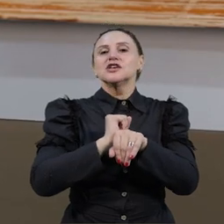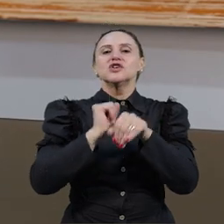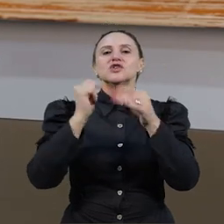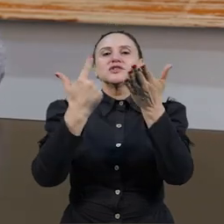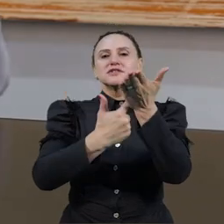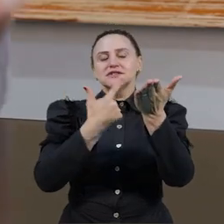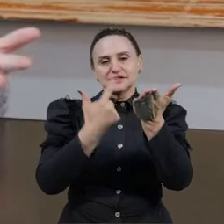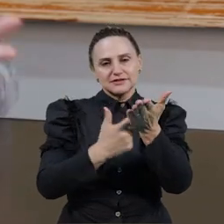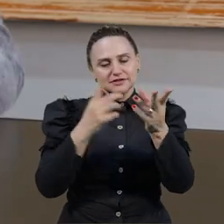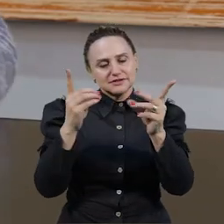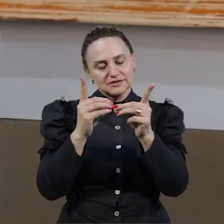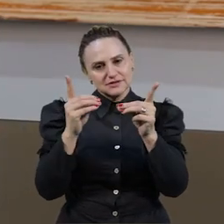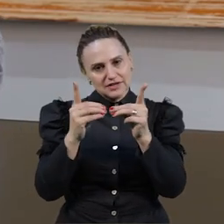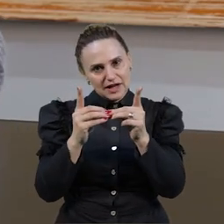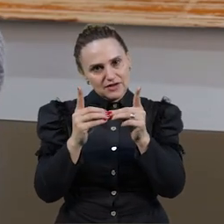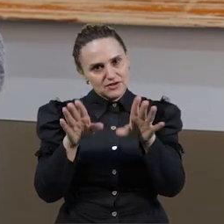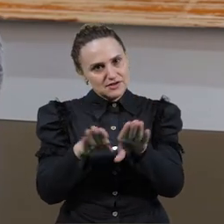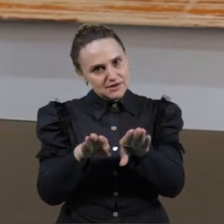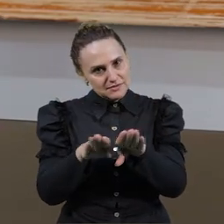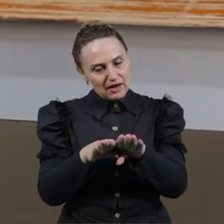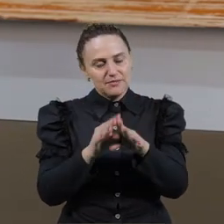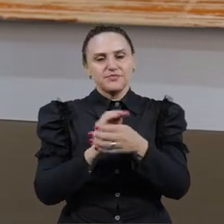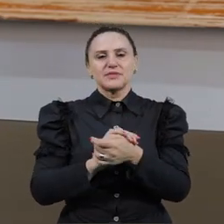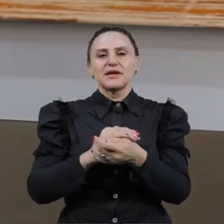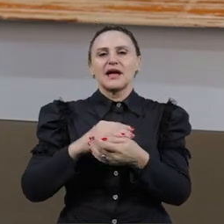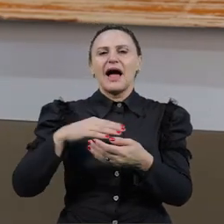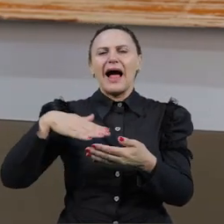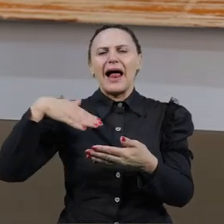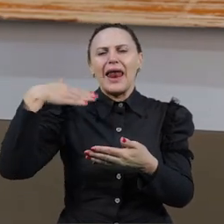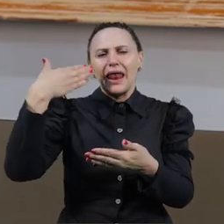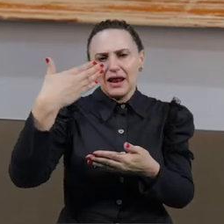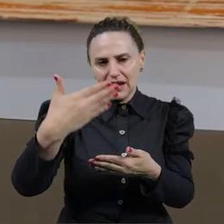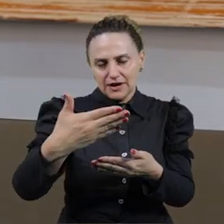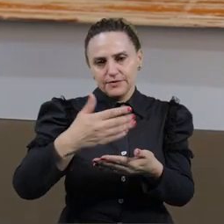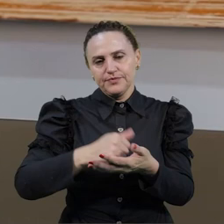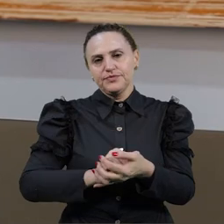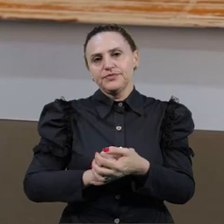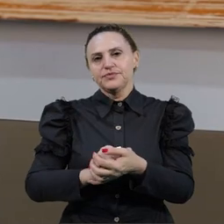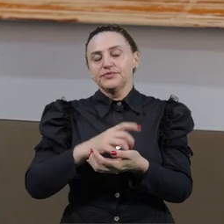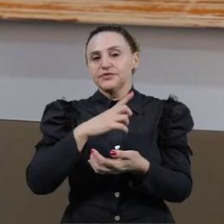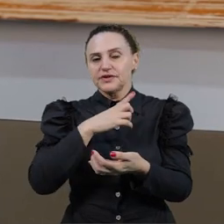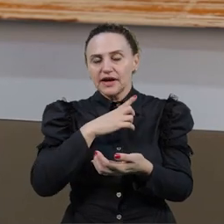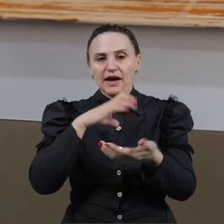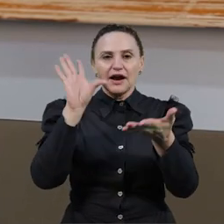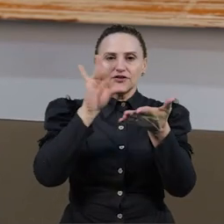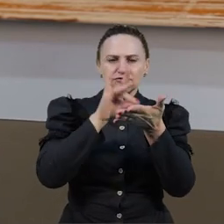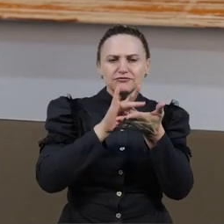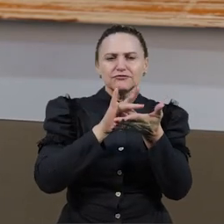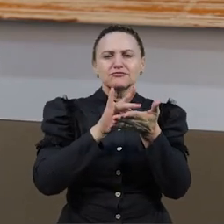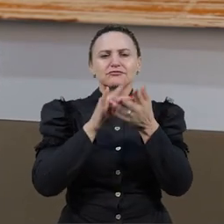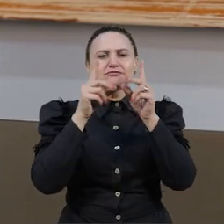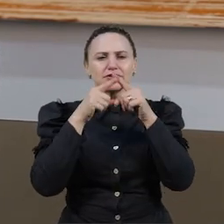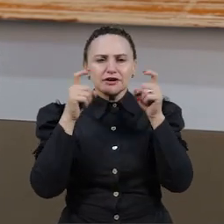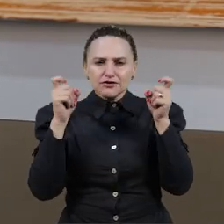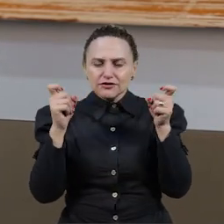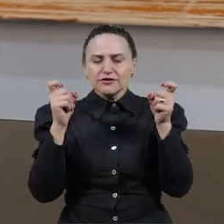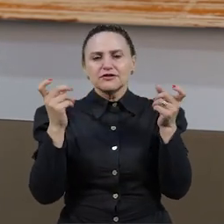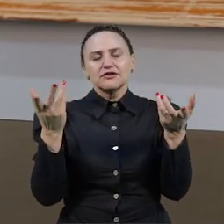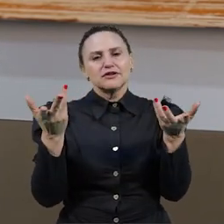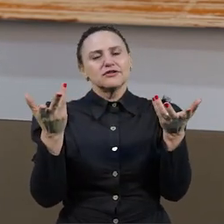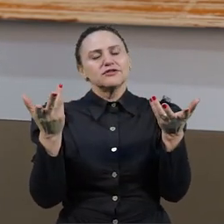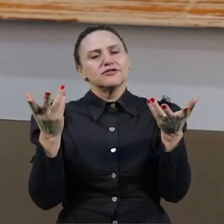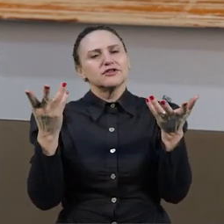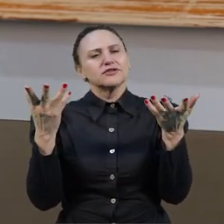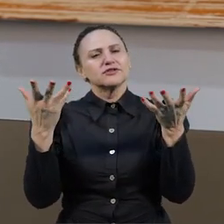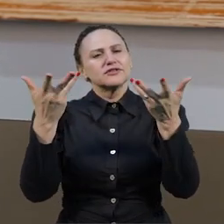além desses livros didáticos no decorrer da disciplina né Nós vamos referenciar artigo científicos vídeos educativos